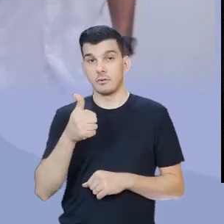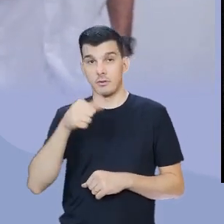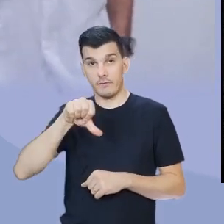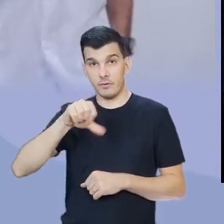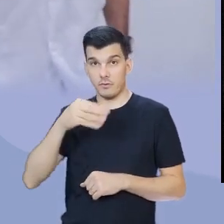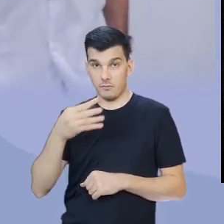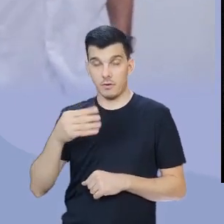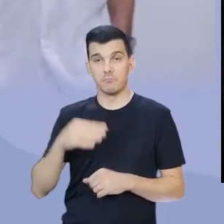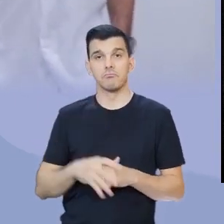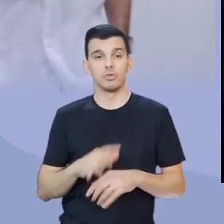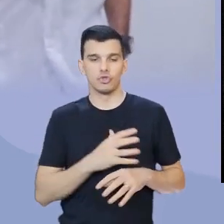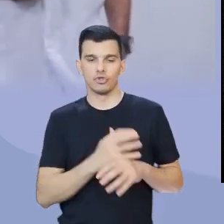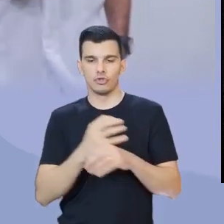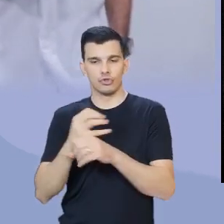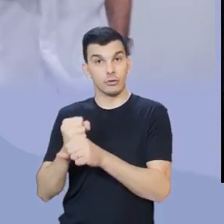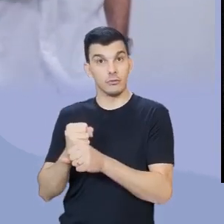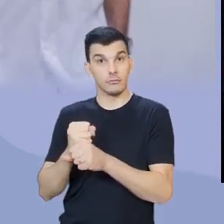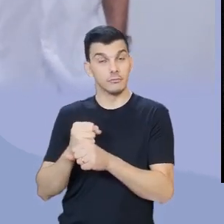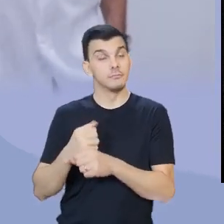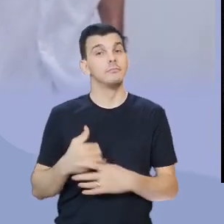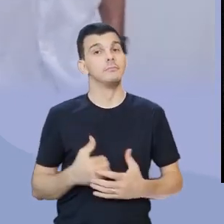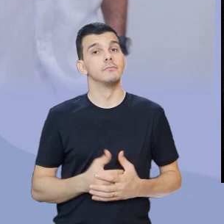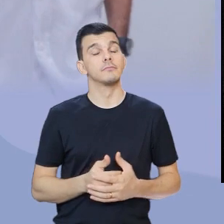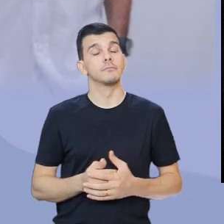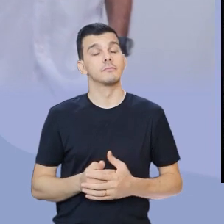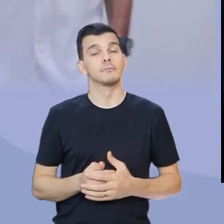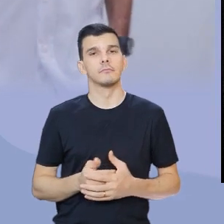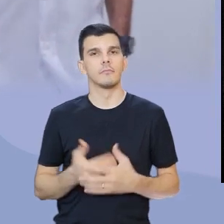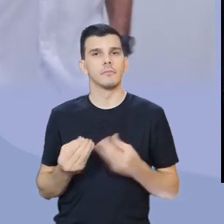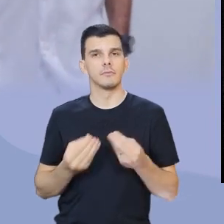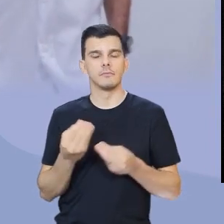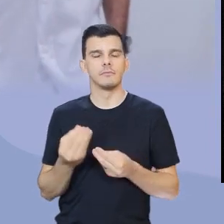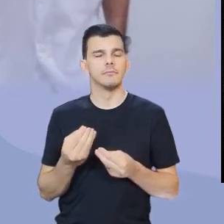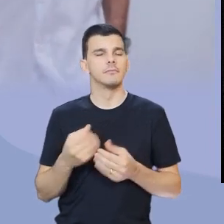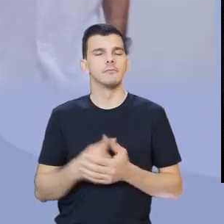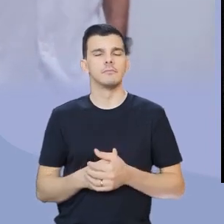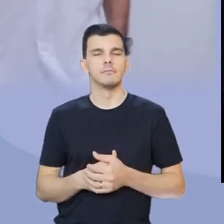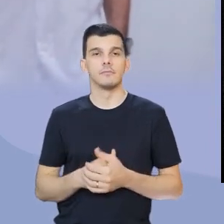0,194. E aí você soma 1,94 mais 0,194